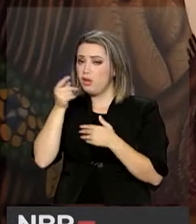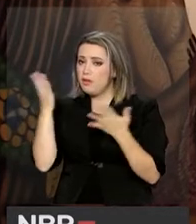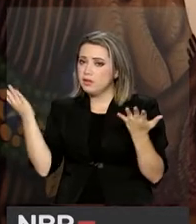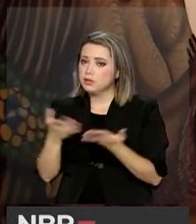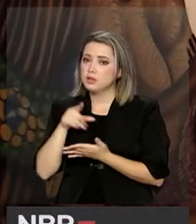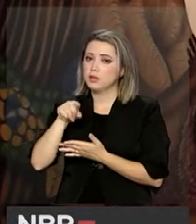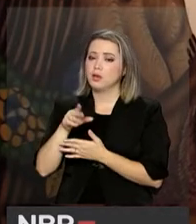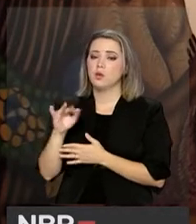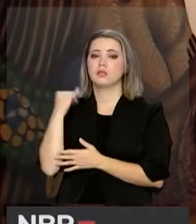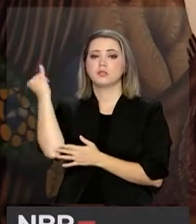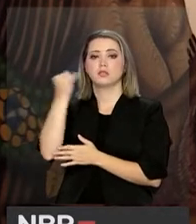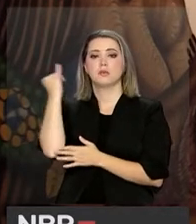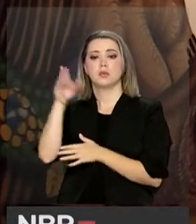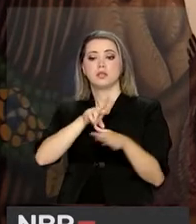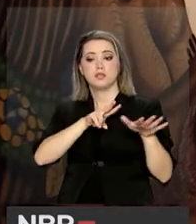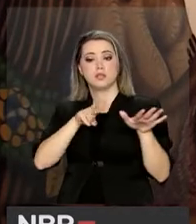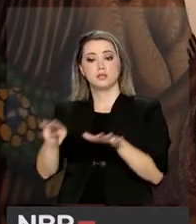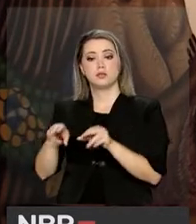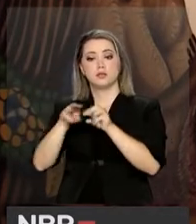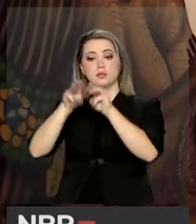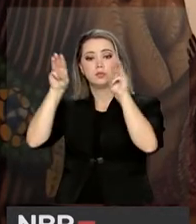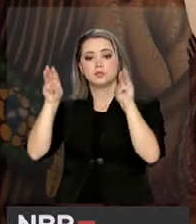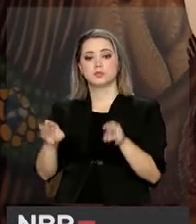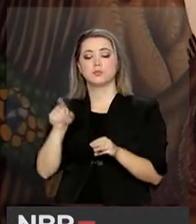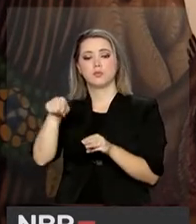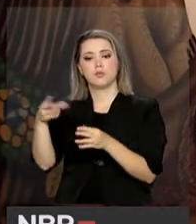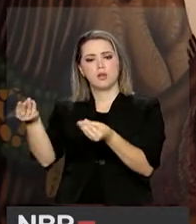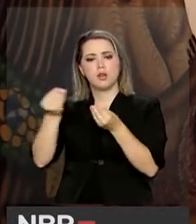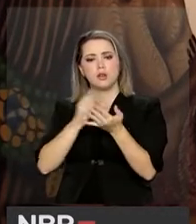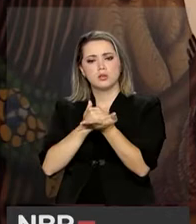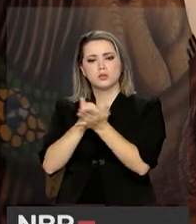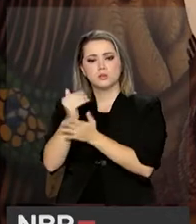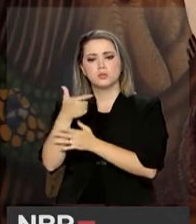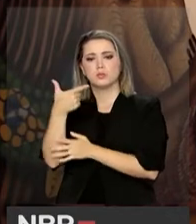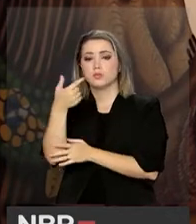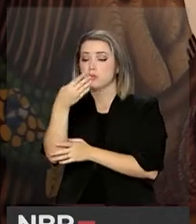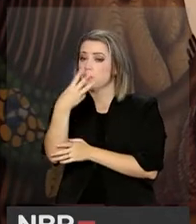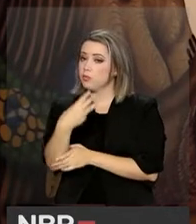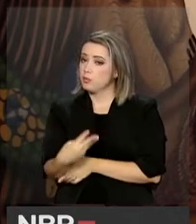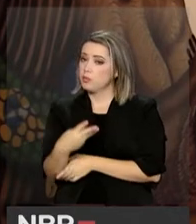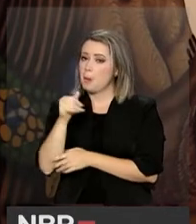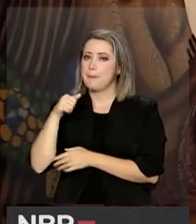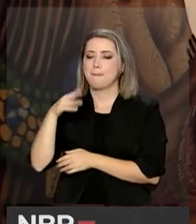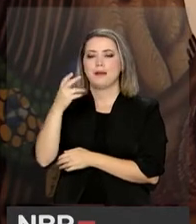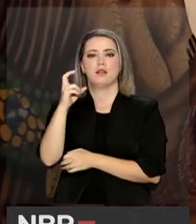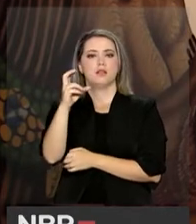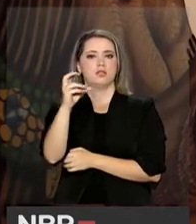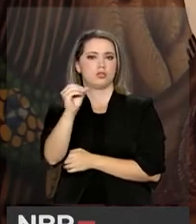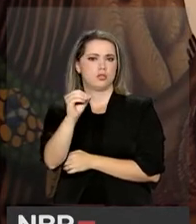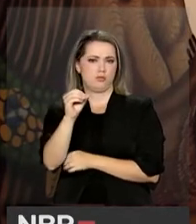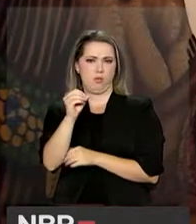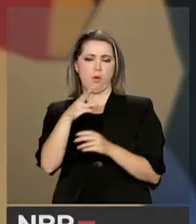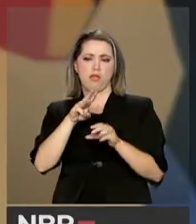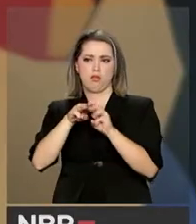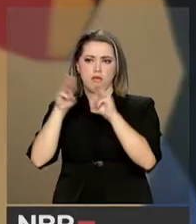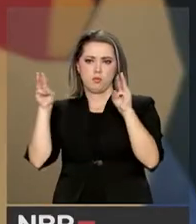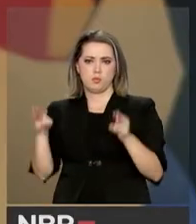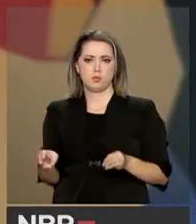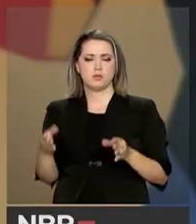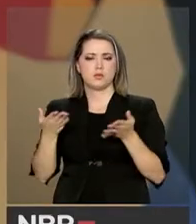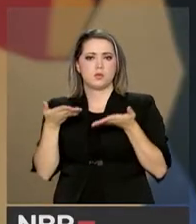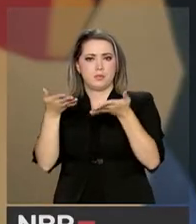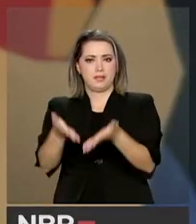mais da importância da Semana de Museus, né? Ela começou ali em 2003 com pouco mais de 50 instituições